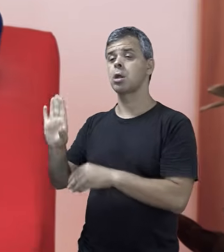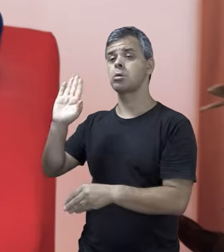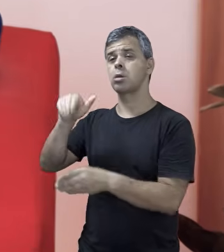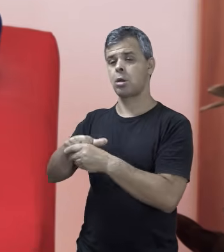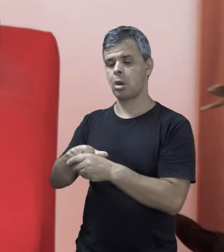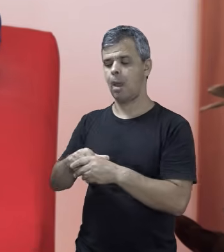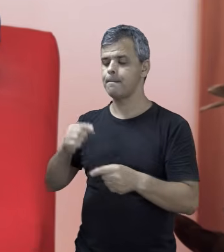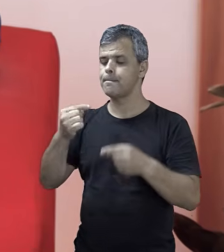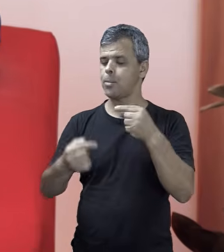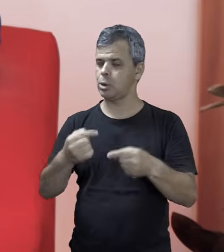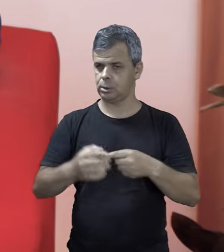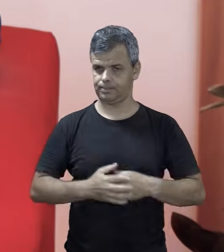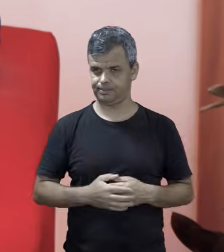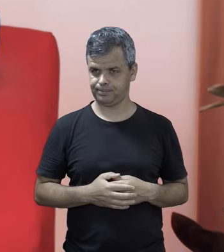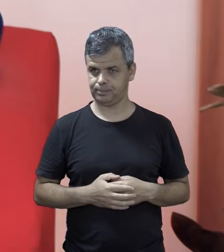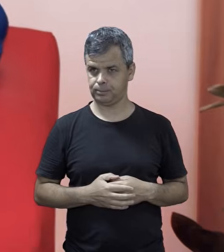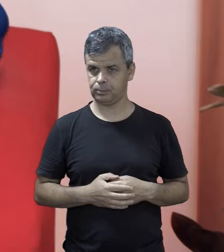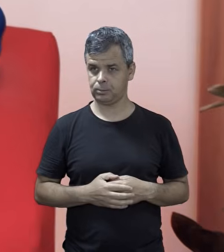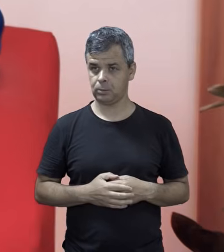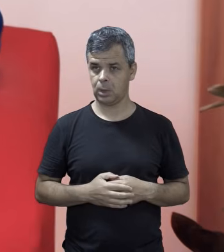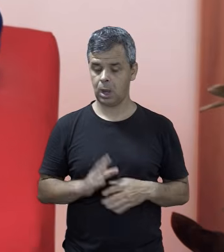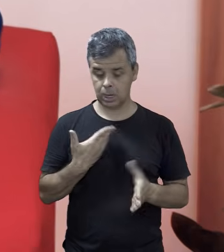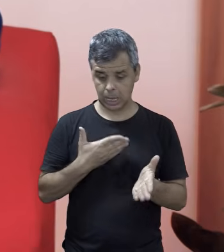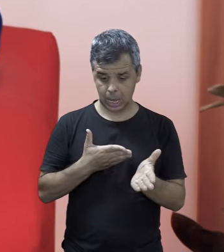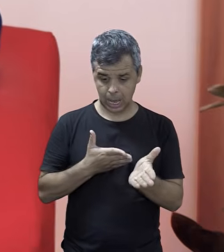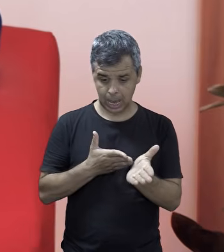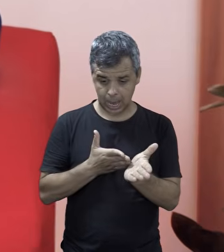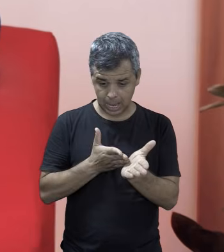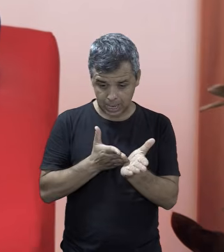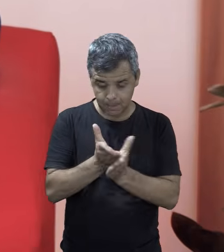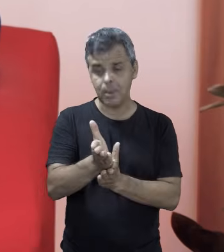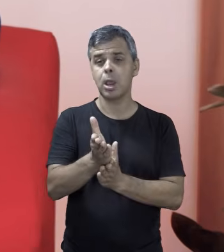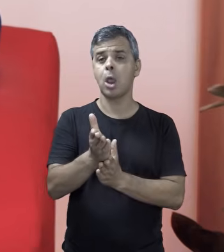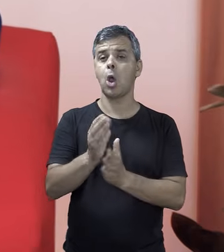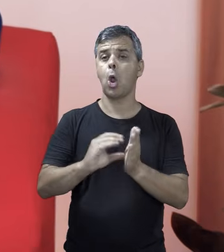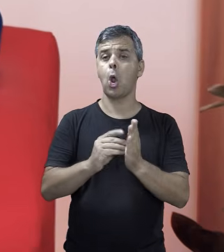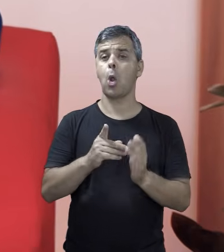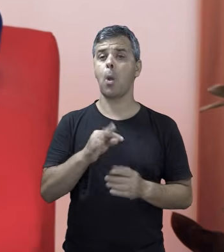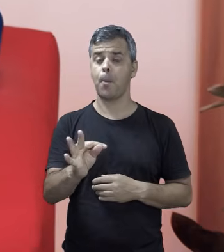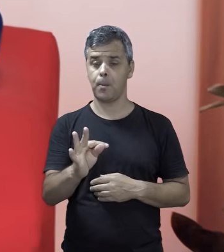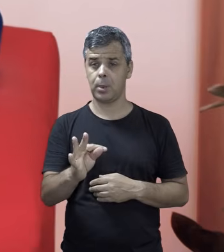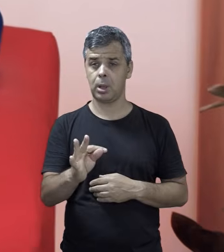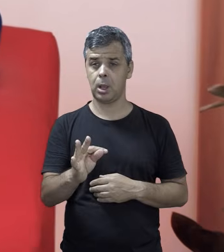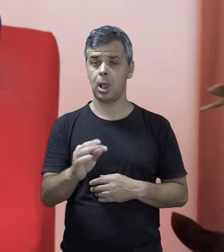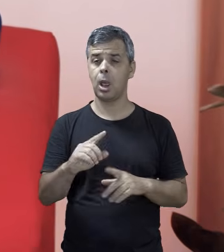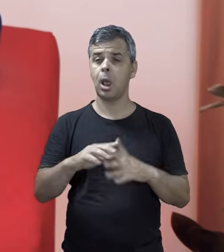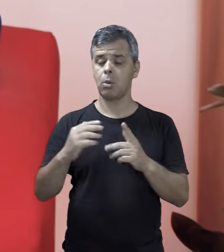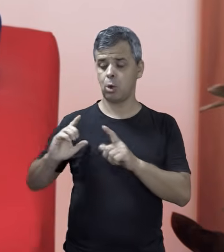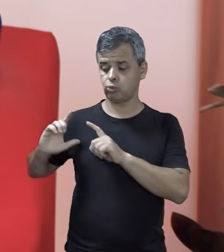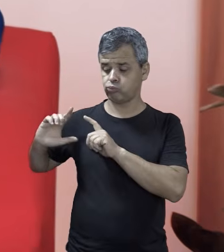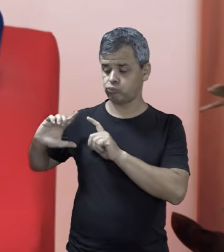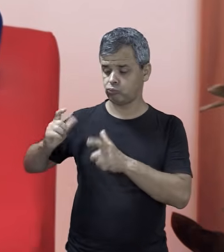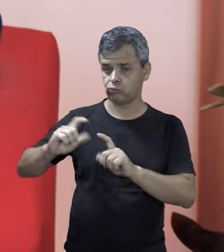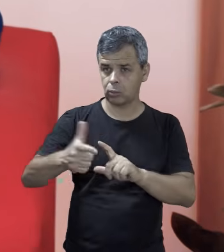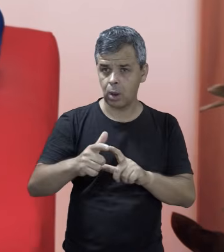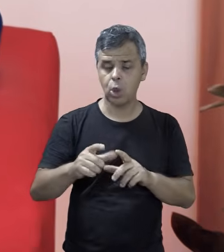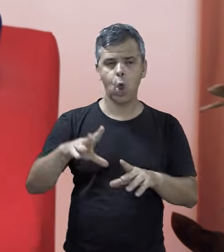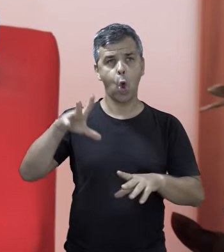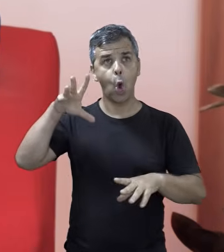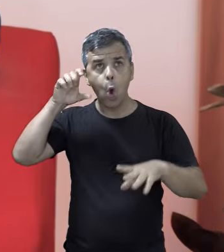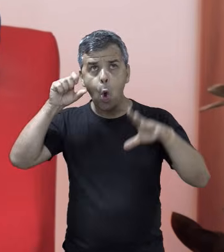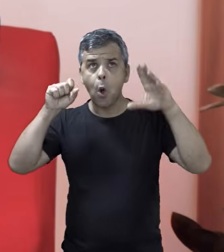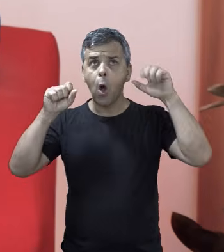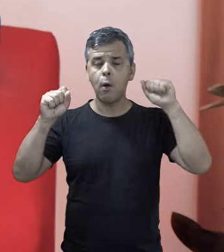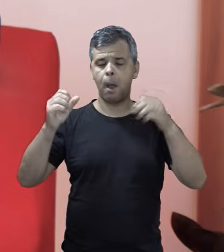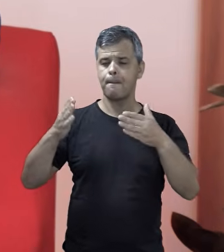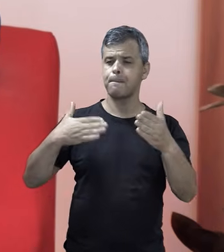e política, que norteia praticamente um partido político. E o PT tem uma tradição também de se ouvir, de